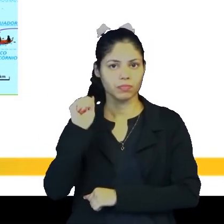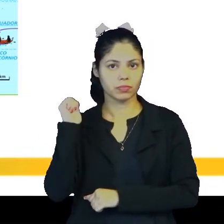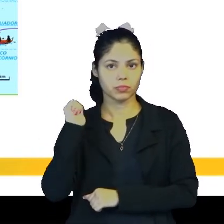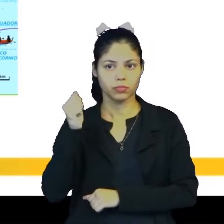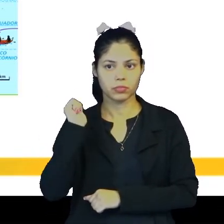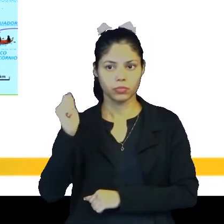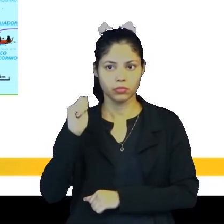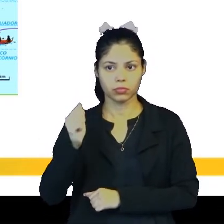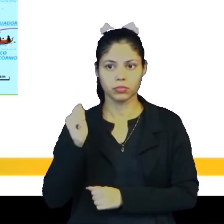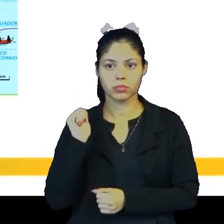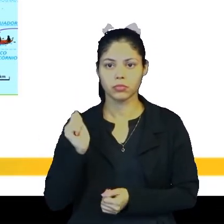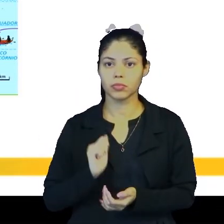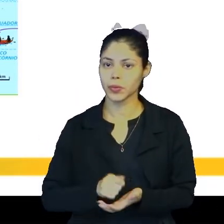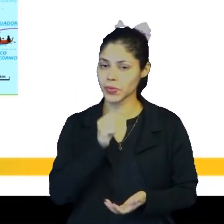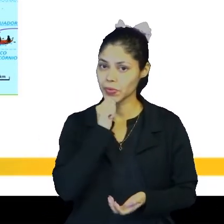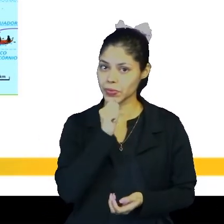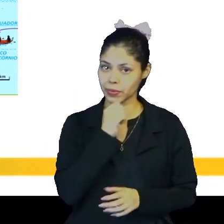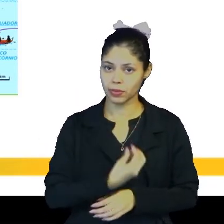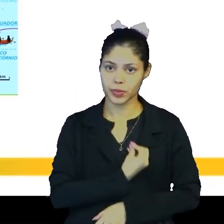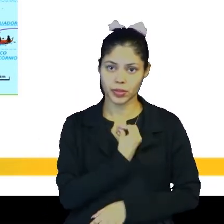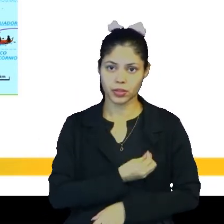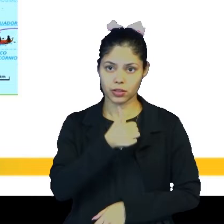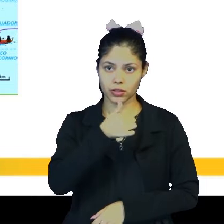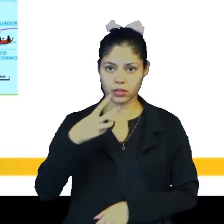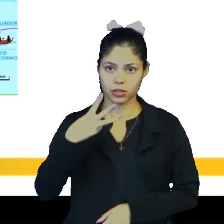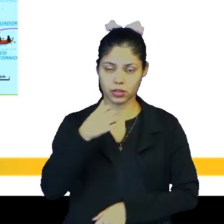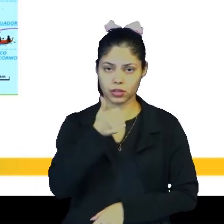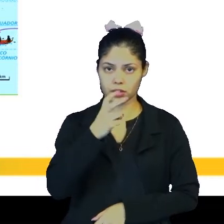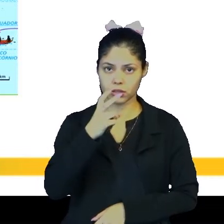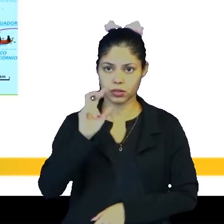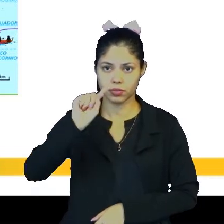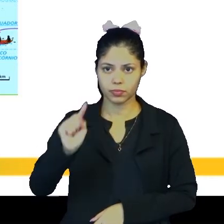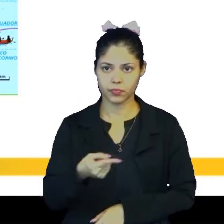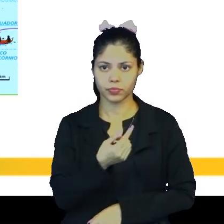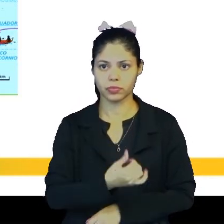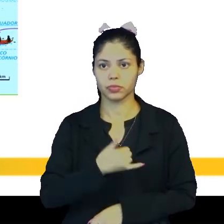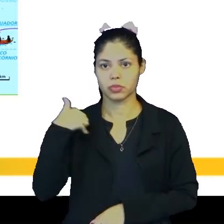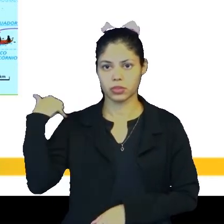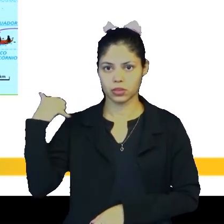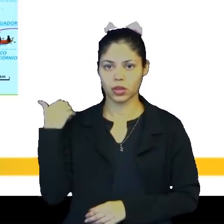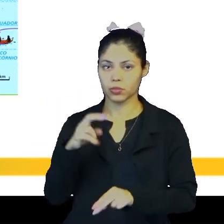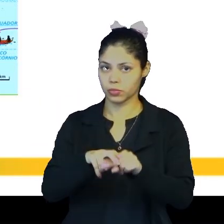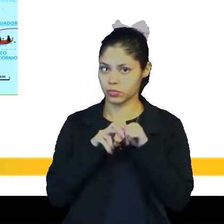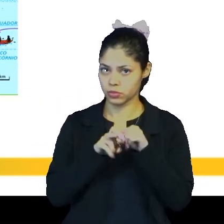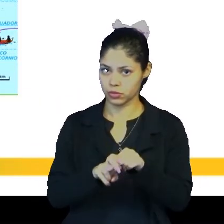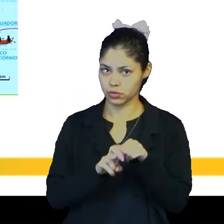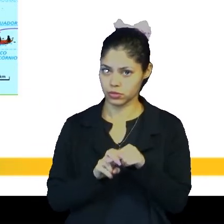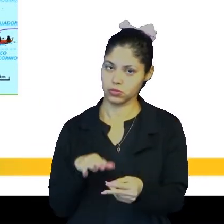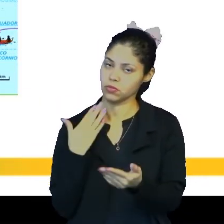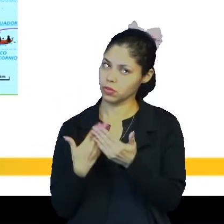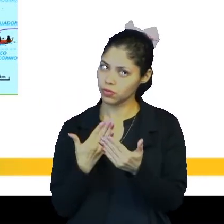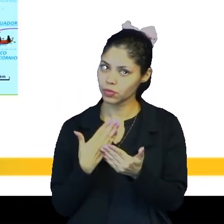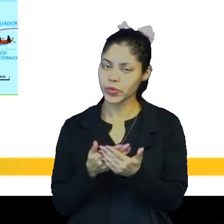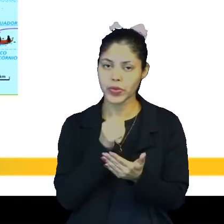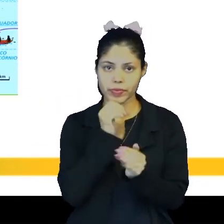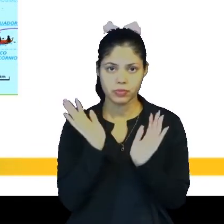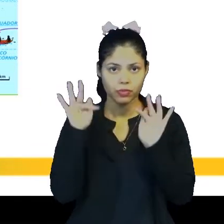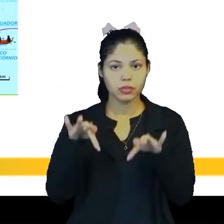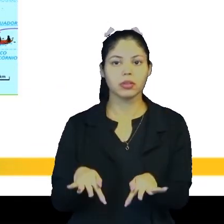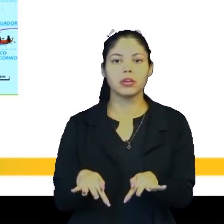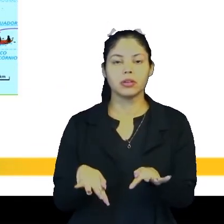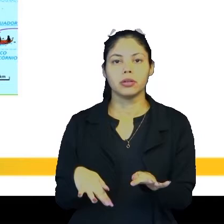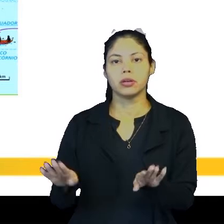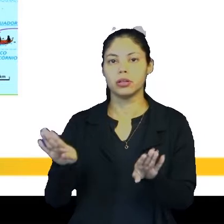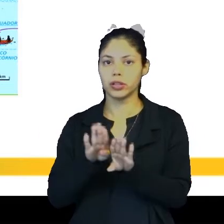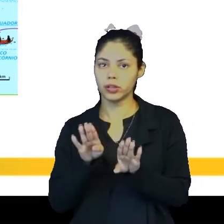há indícios da presença humana com 13 a 15 mil anos de idade. Portanto, os estudiosos concluíram